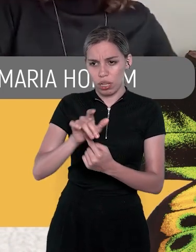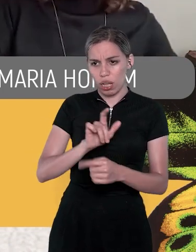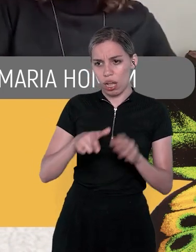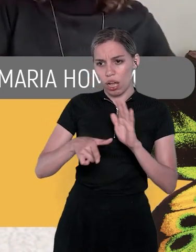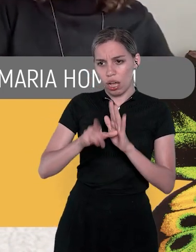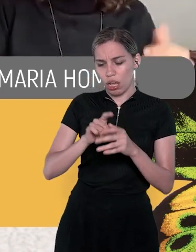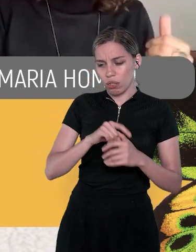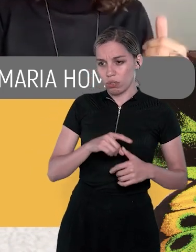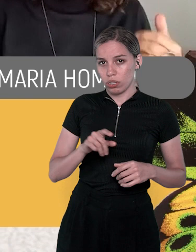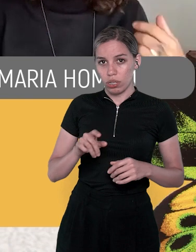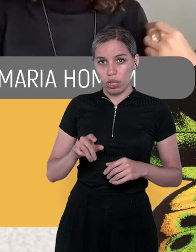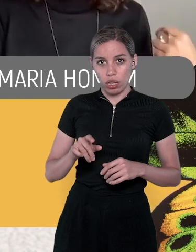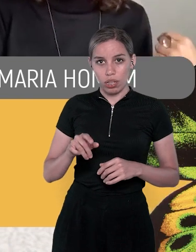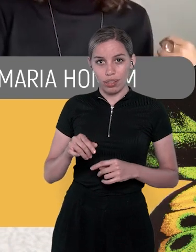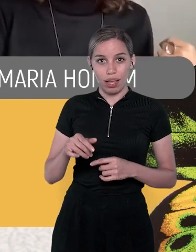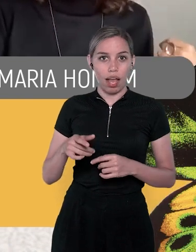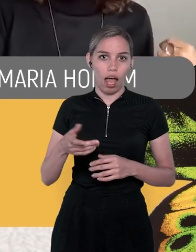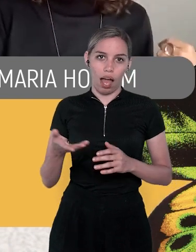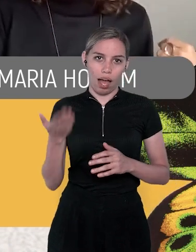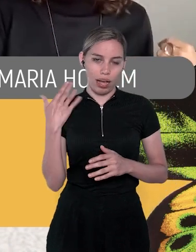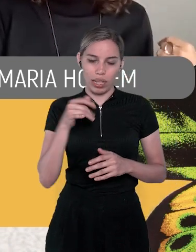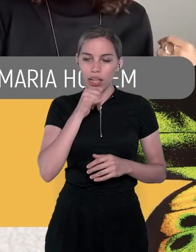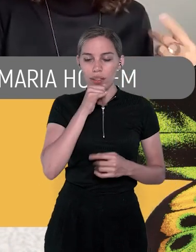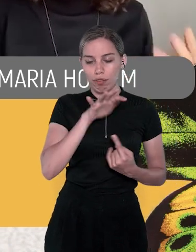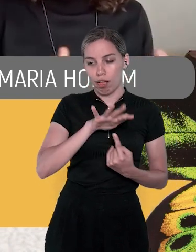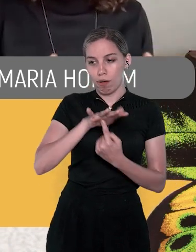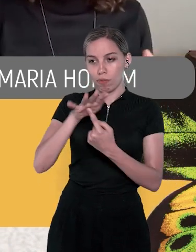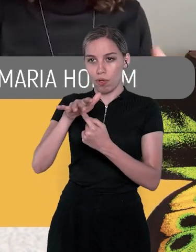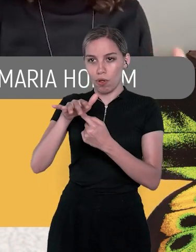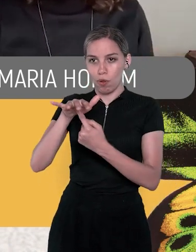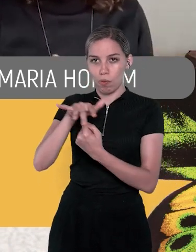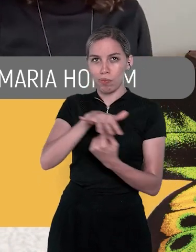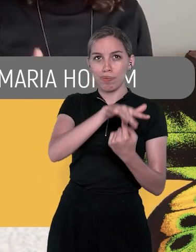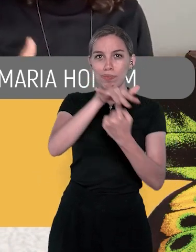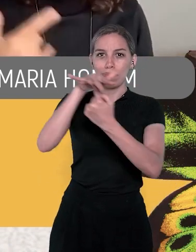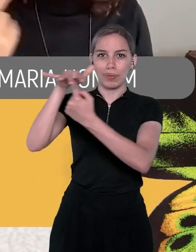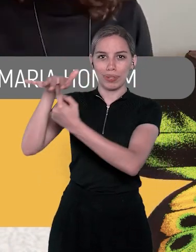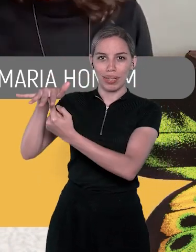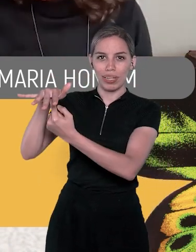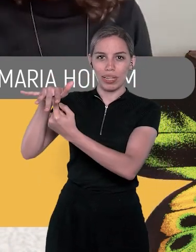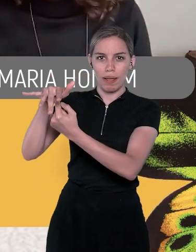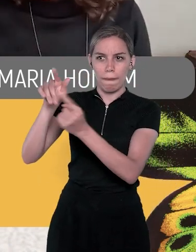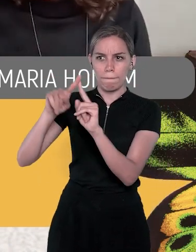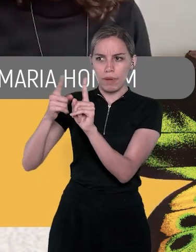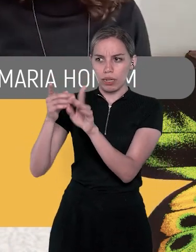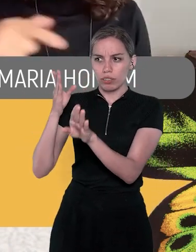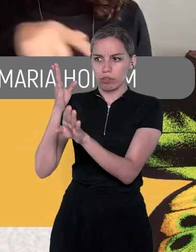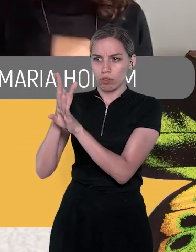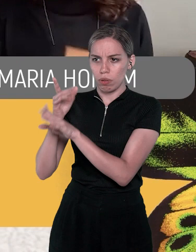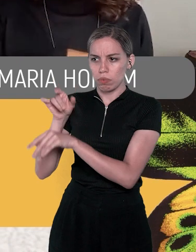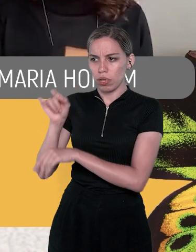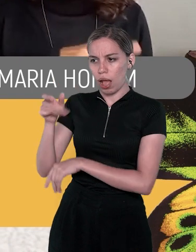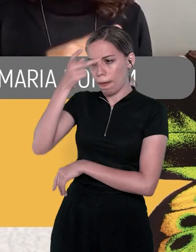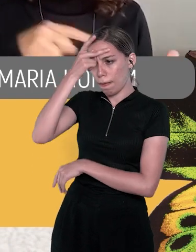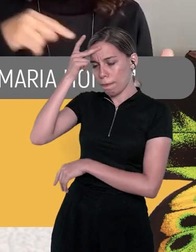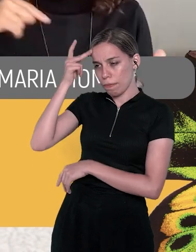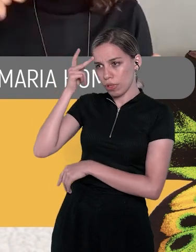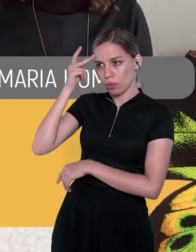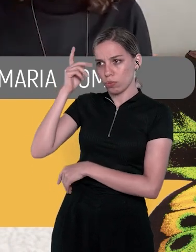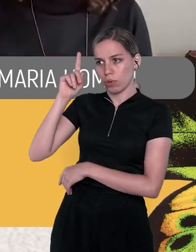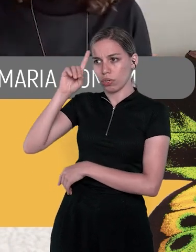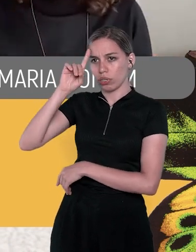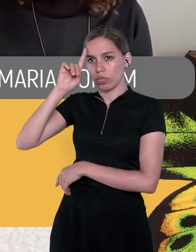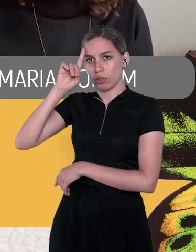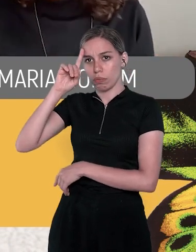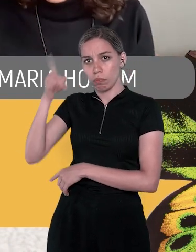bacana antes, tirava foto, postava no Insta. E agora você fala, ah tá, entendi. Para eu fazer isso, estou